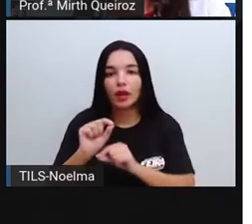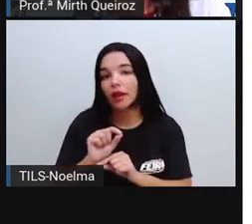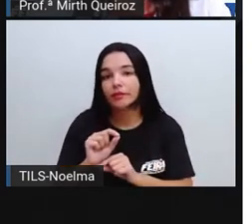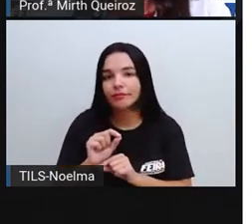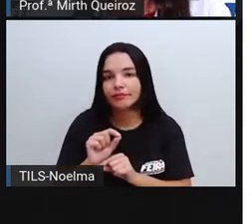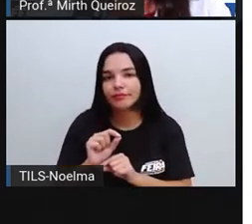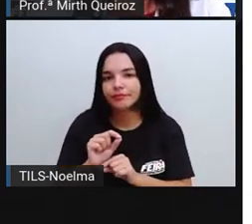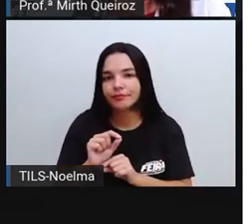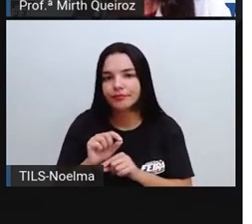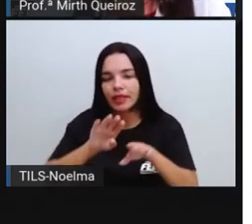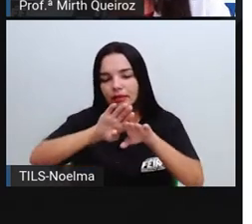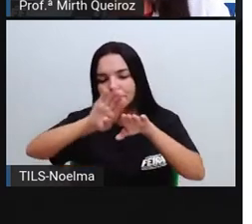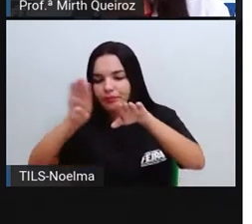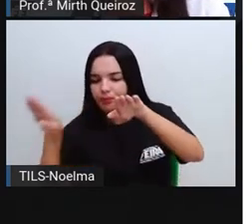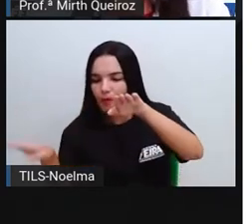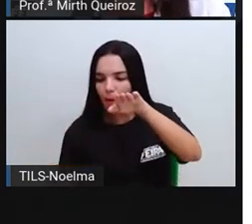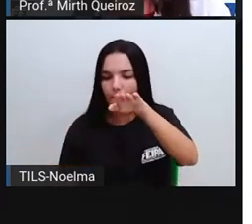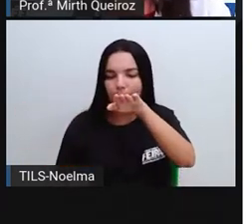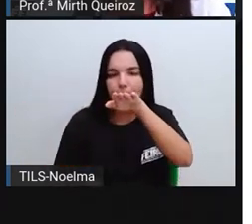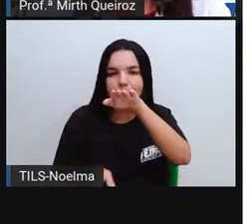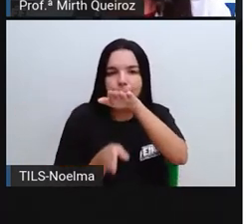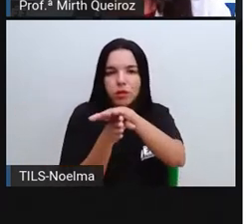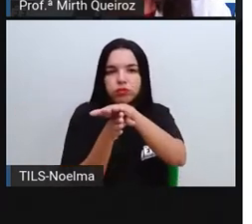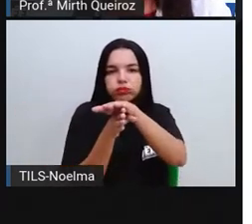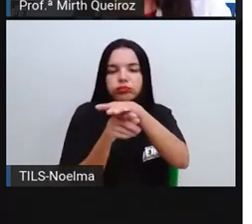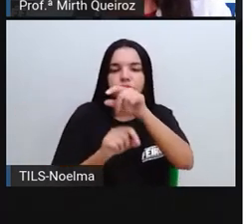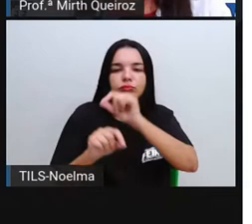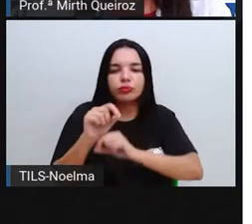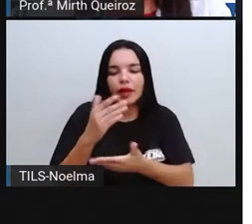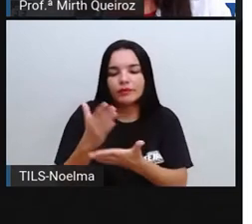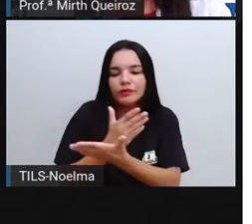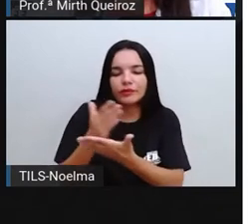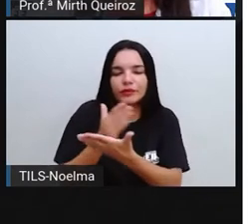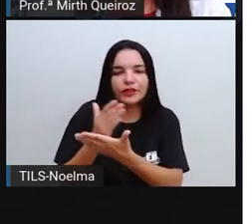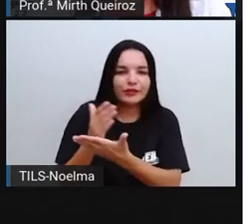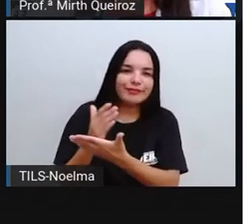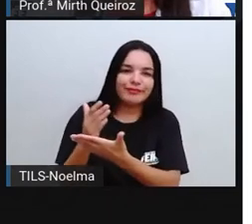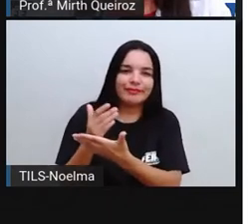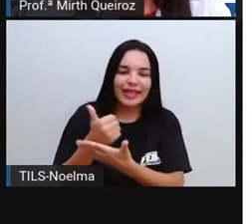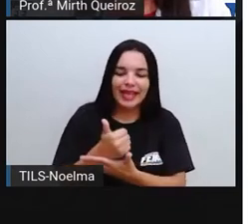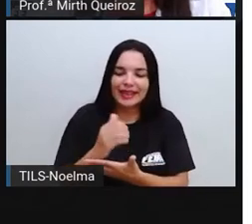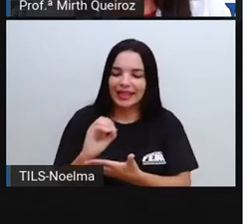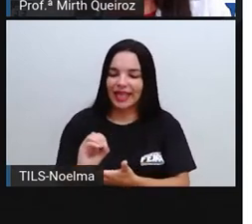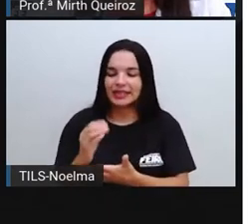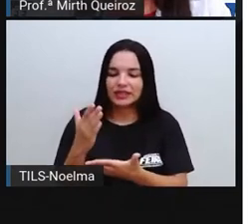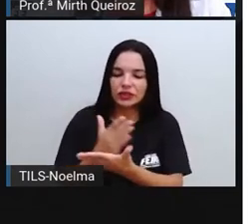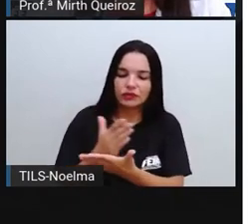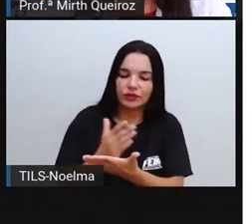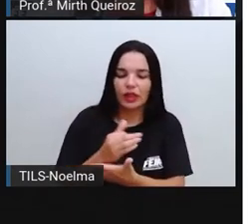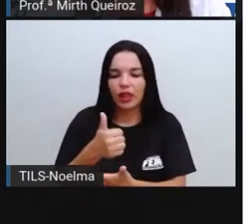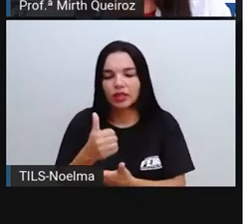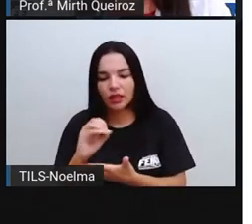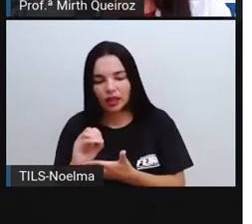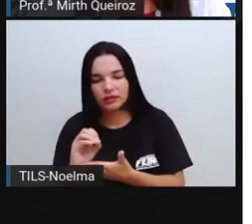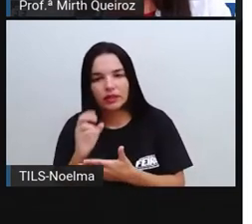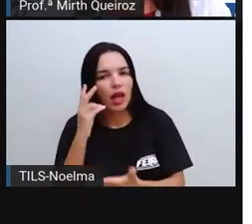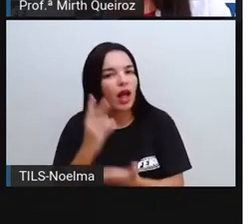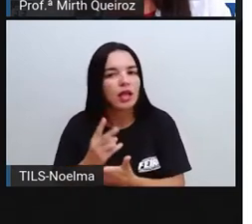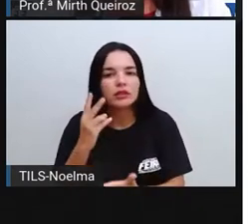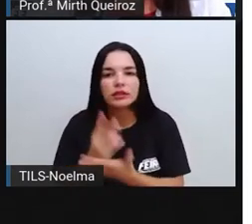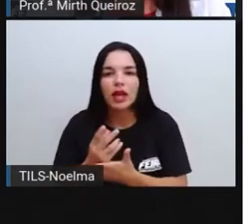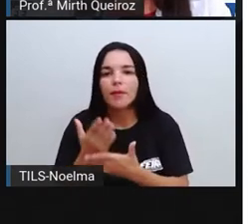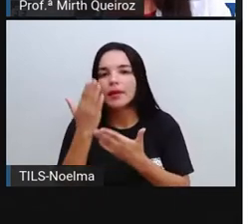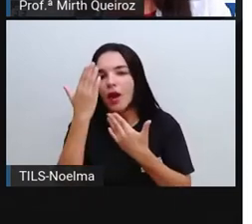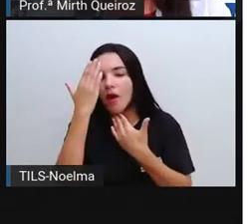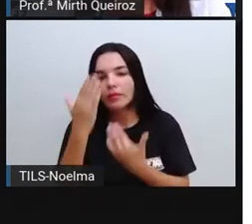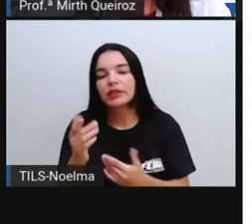quiser fazer o contrário, transformar o menor no maior, aí a gente vai dividindo por 10 de 10 em 10. Eles sempre vão